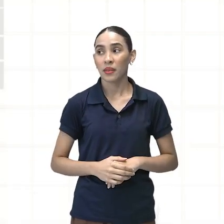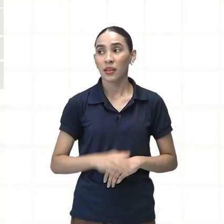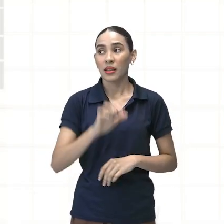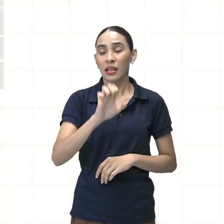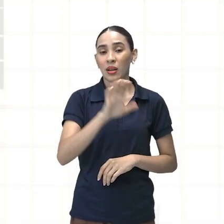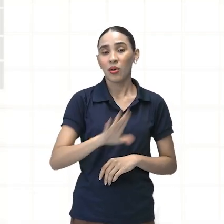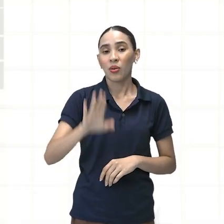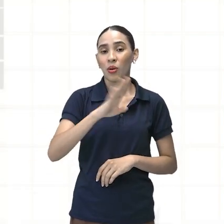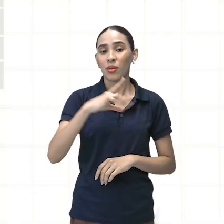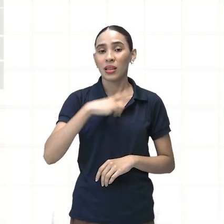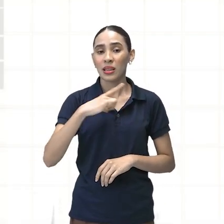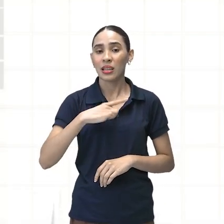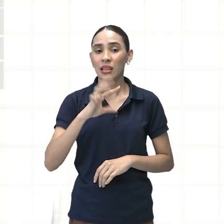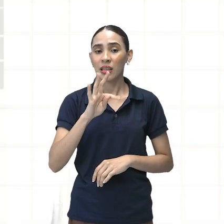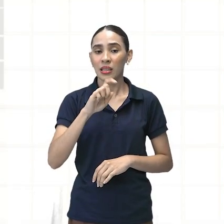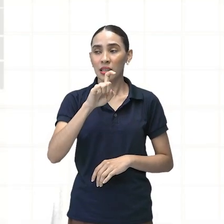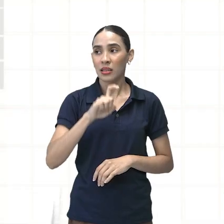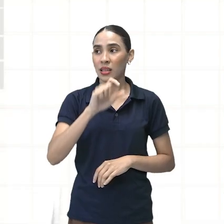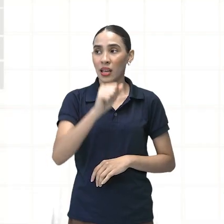Europa tem uma taxa mais elevada,